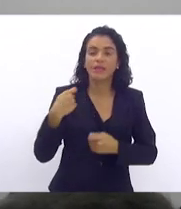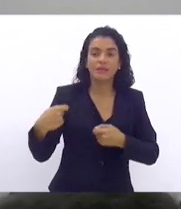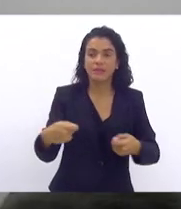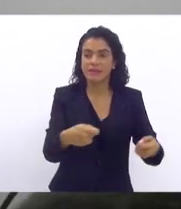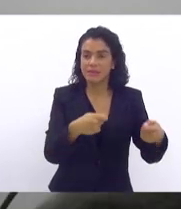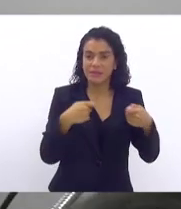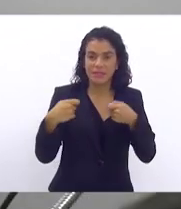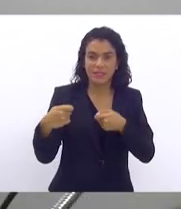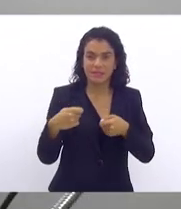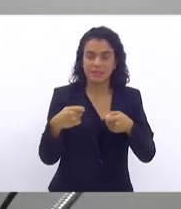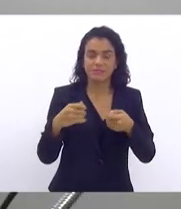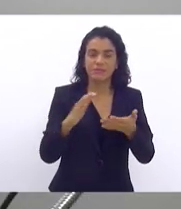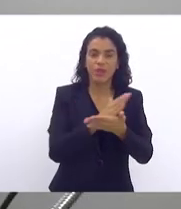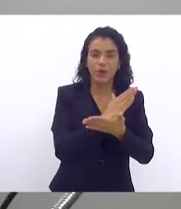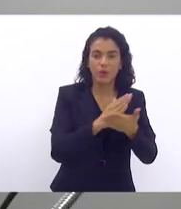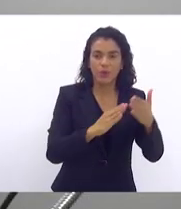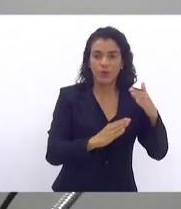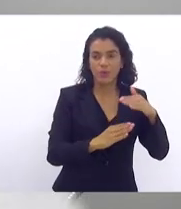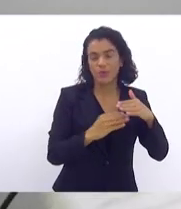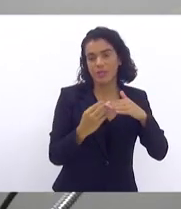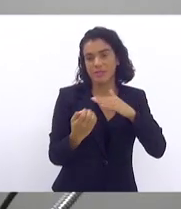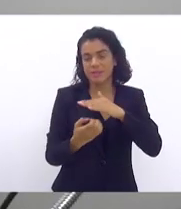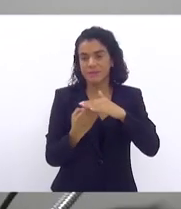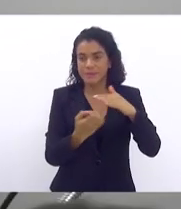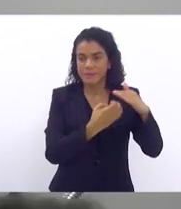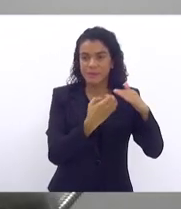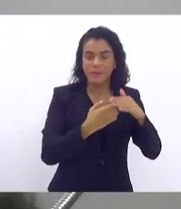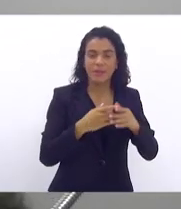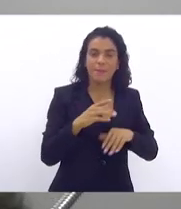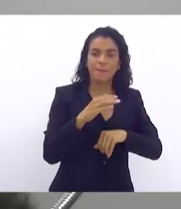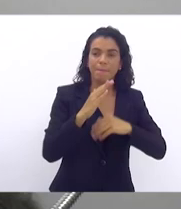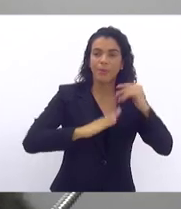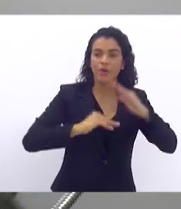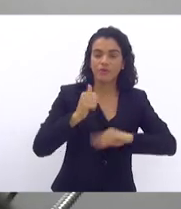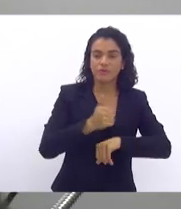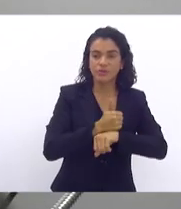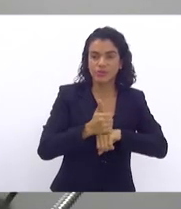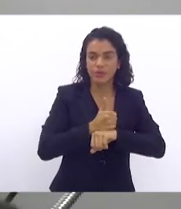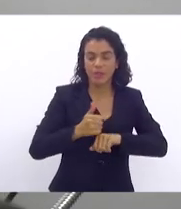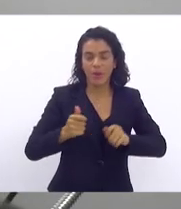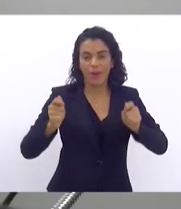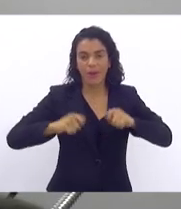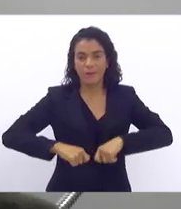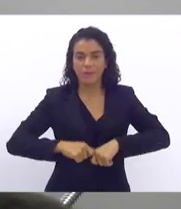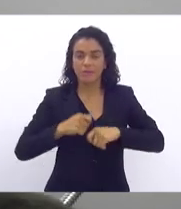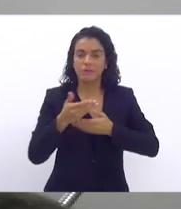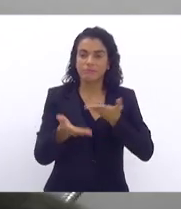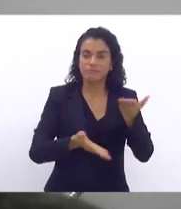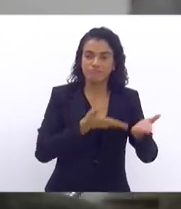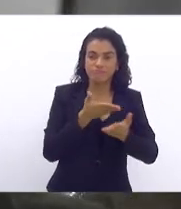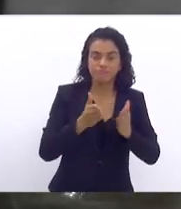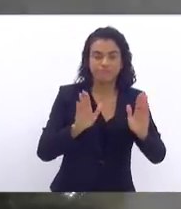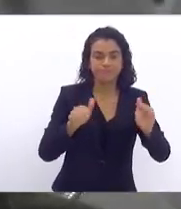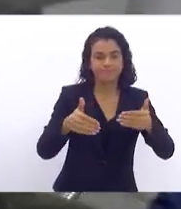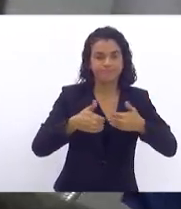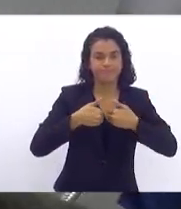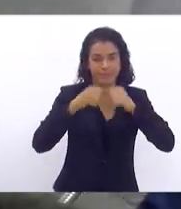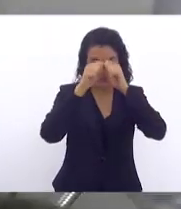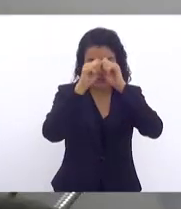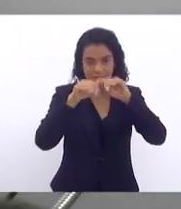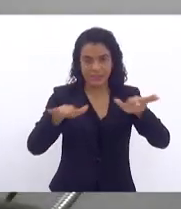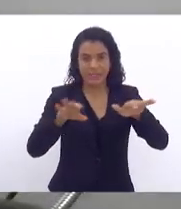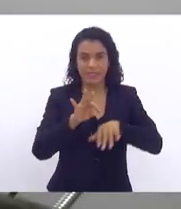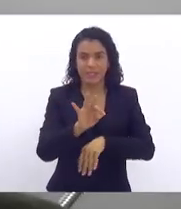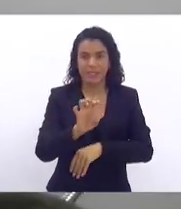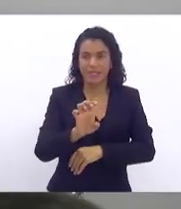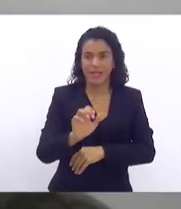necessidade de determinados estabelecimentos possuírem profissionais capacitados para lidar com crianças de transtorno do espectro autista, TEA,